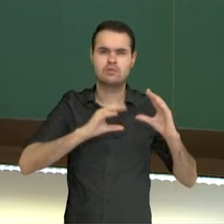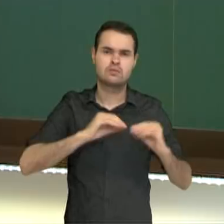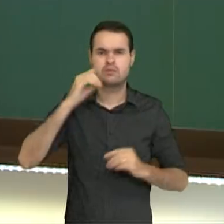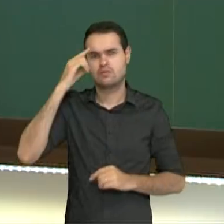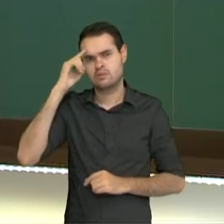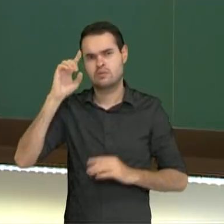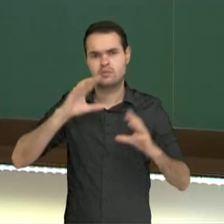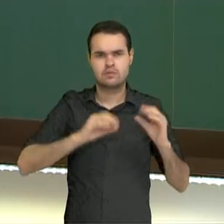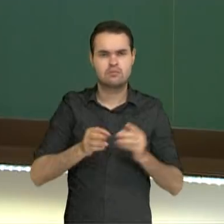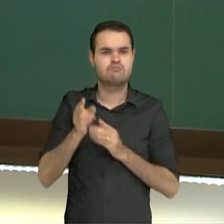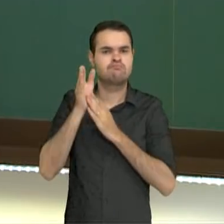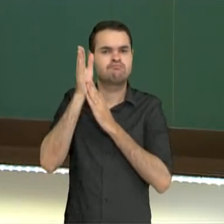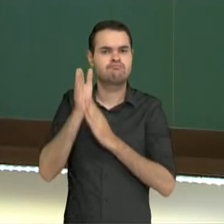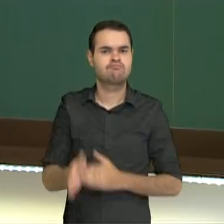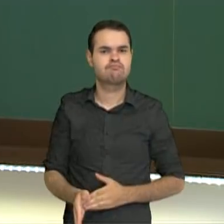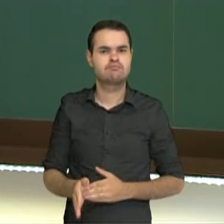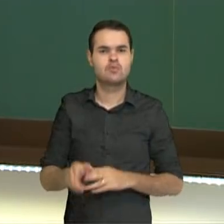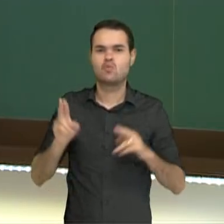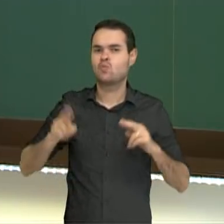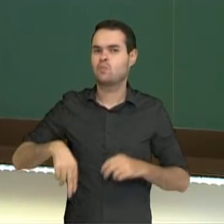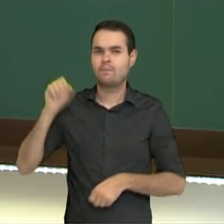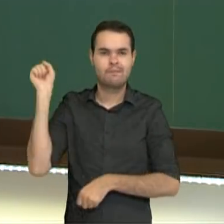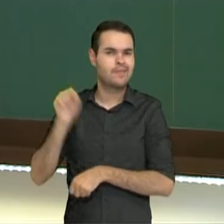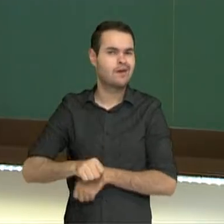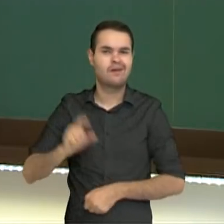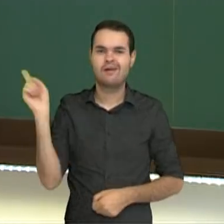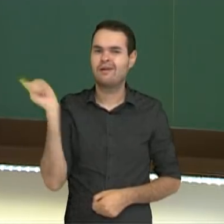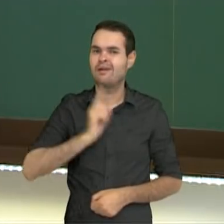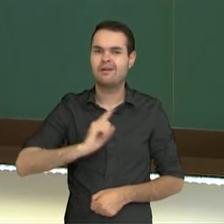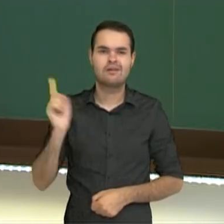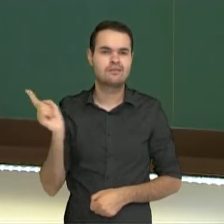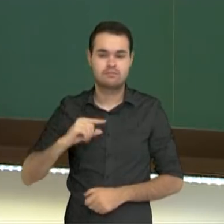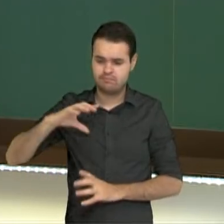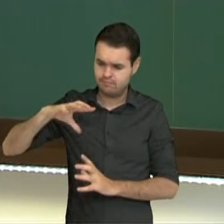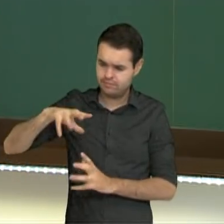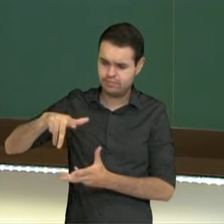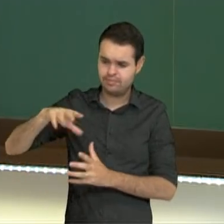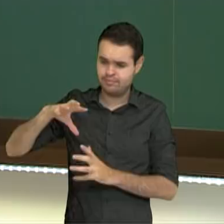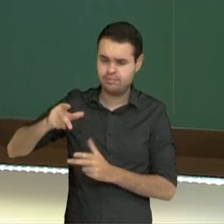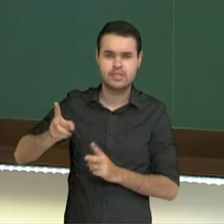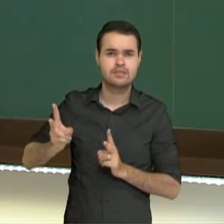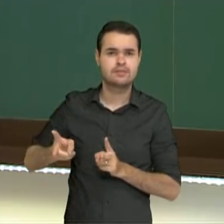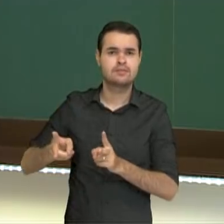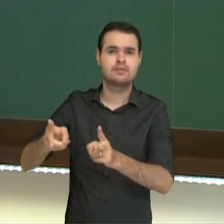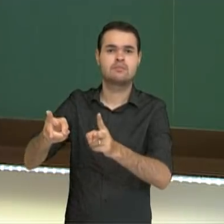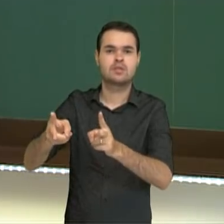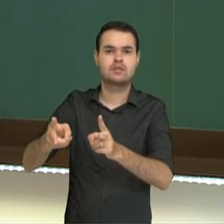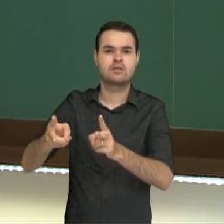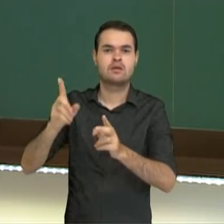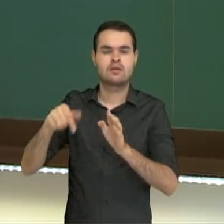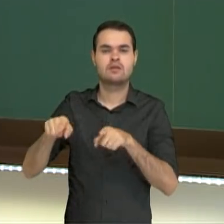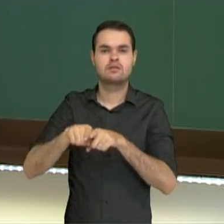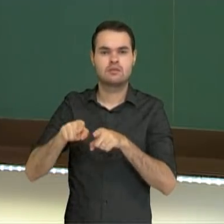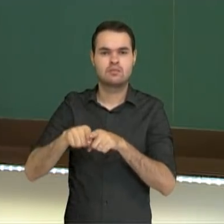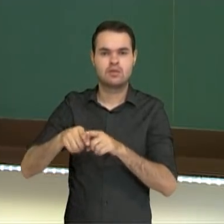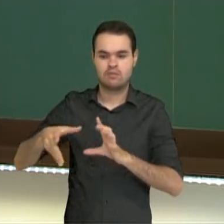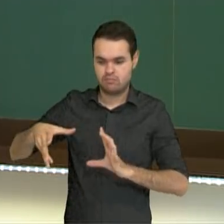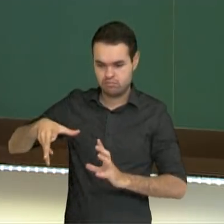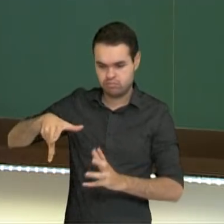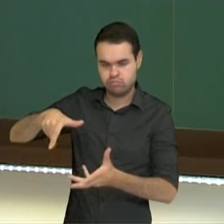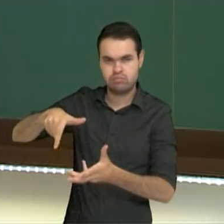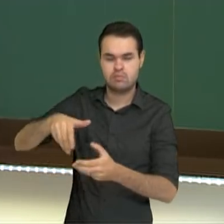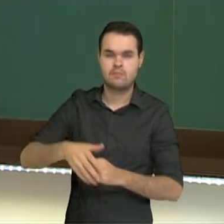movimento constante, ele nunca para, ele é realizado no sentido anti-horário também. E